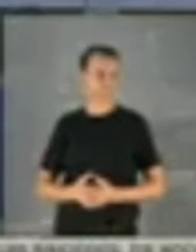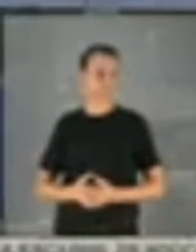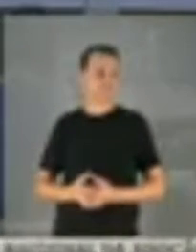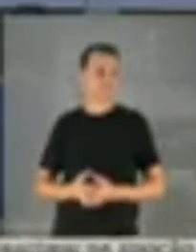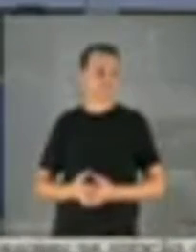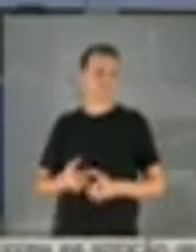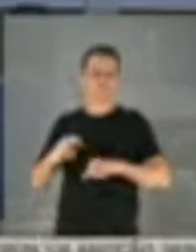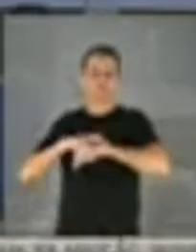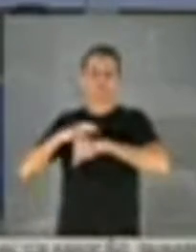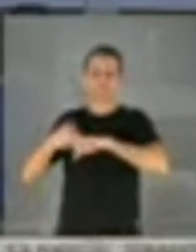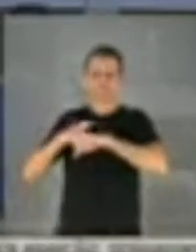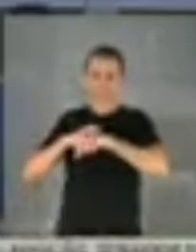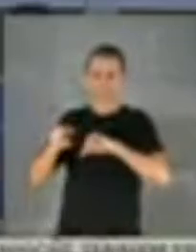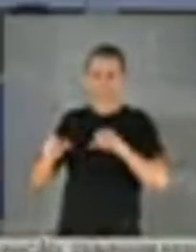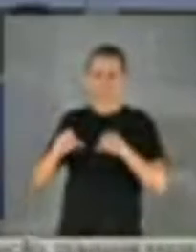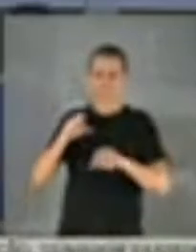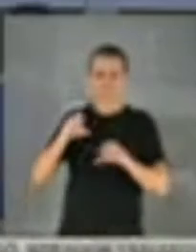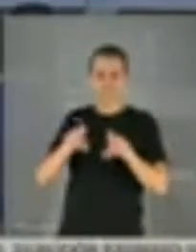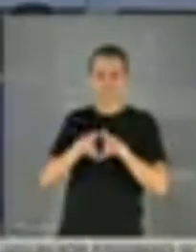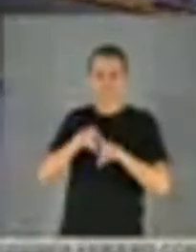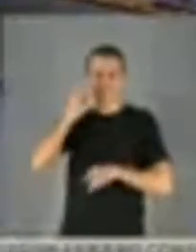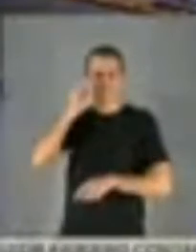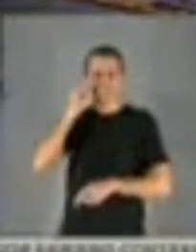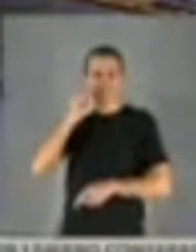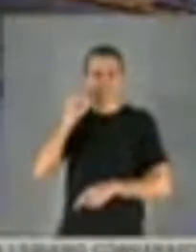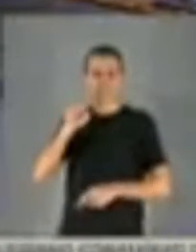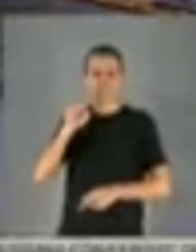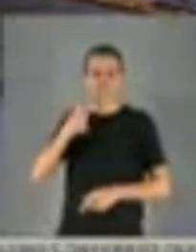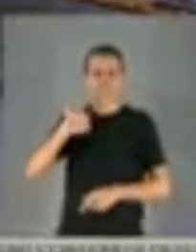Alessandro Vieira. Em votação, os